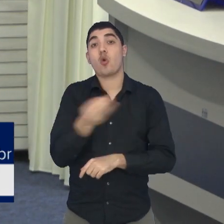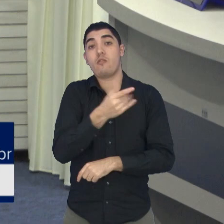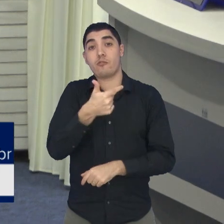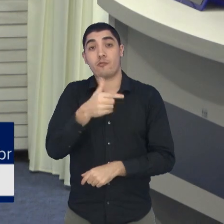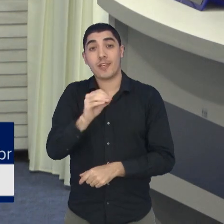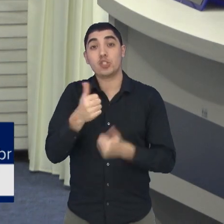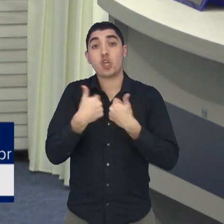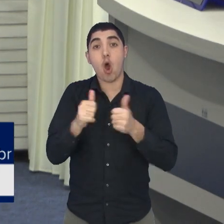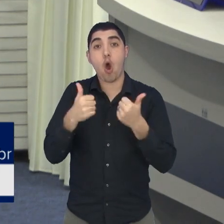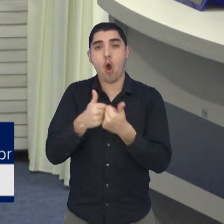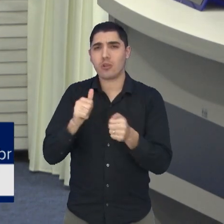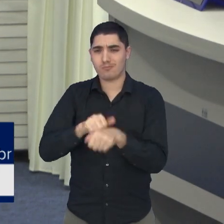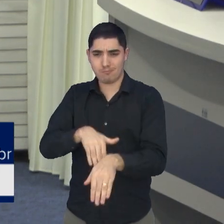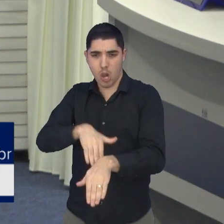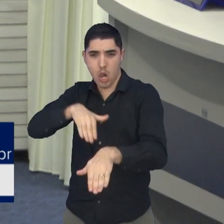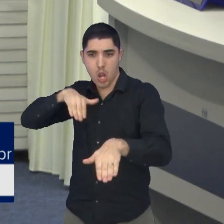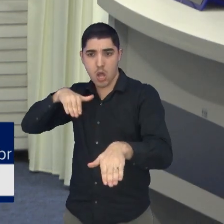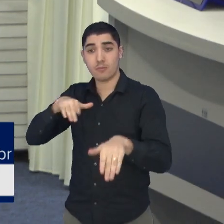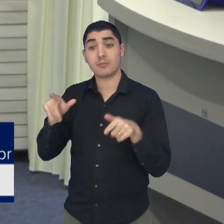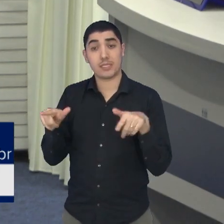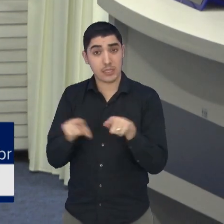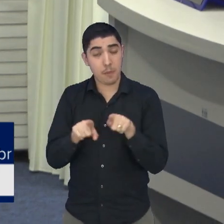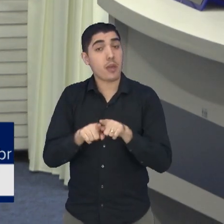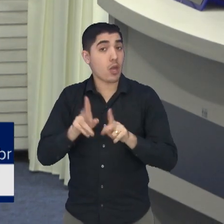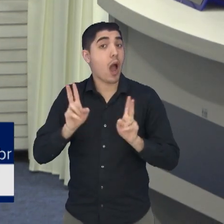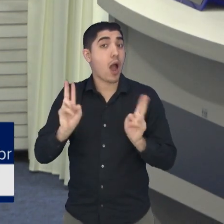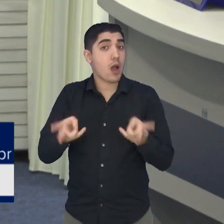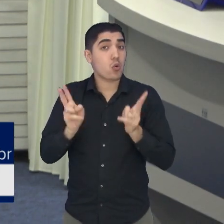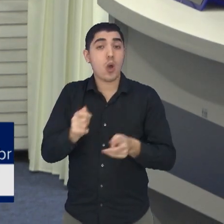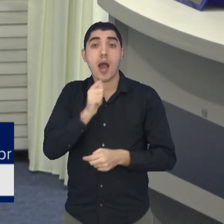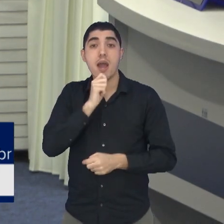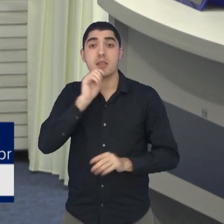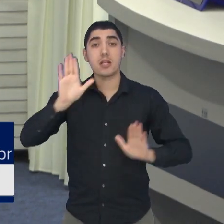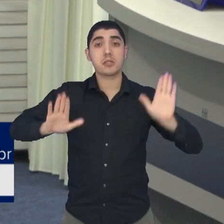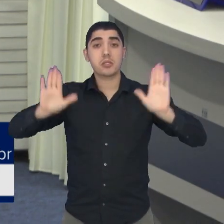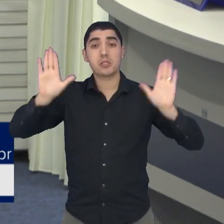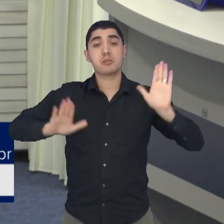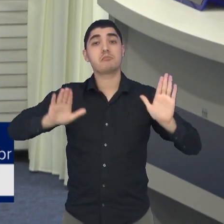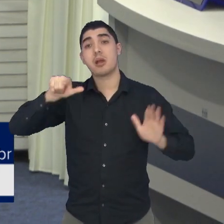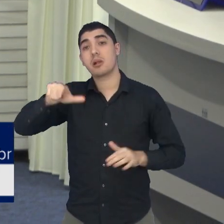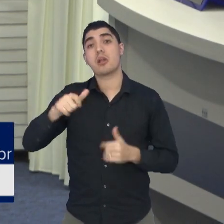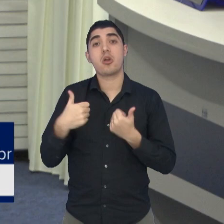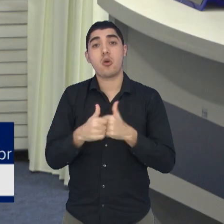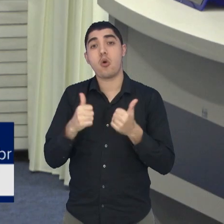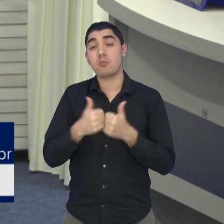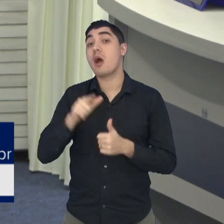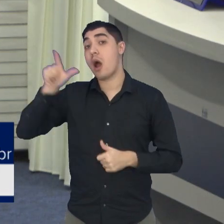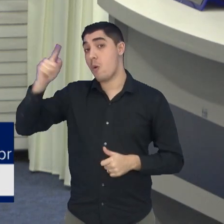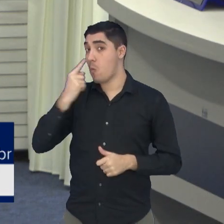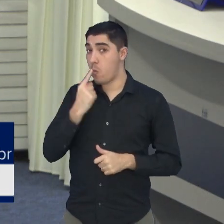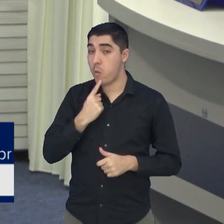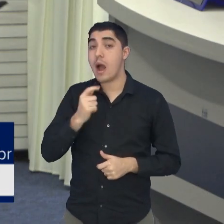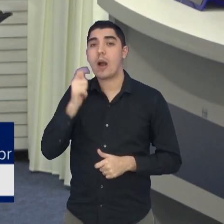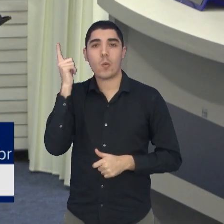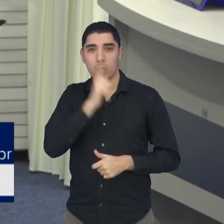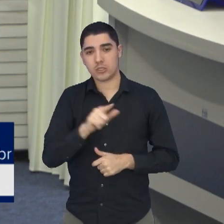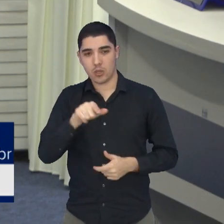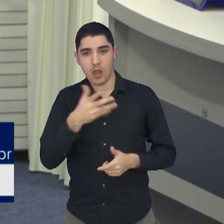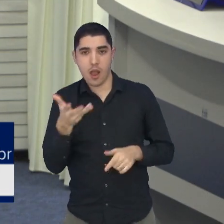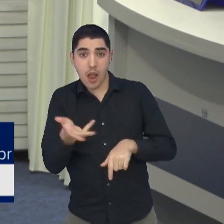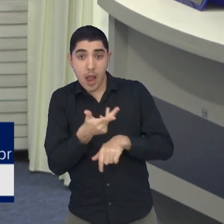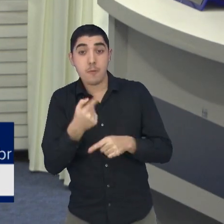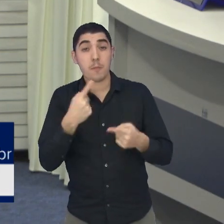ônibus na nossa cidade. E a licitação do transporte segue, né? O prefeito está achando uma saída para viabilizar com mais rapidez aí, porque como entraram na